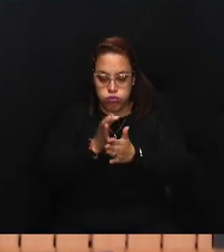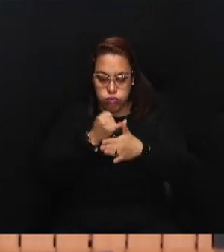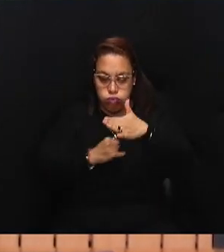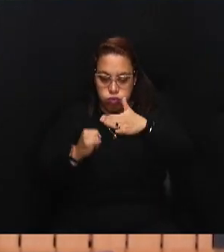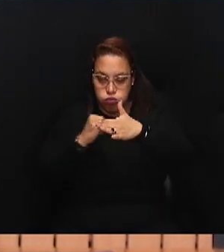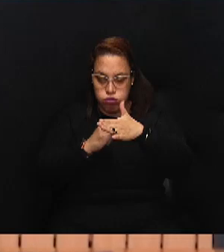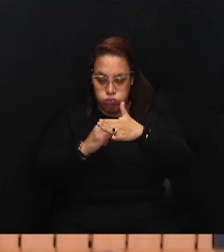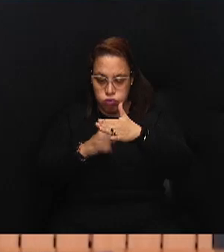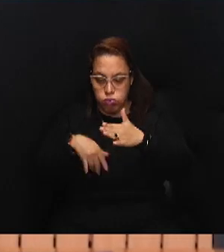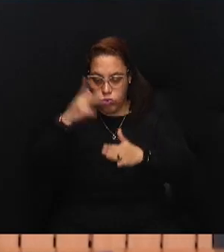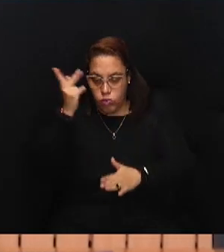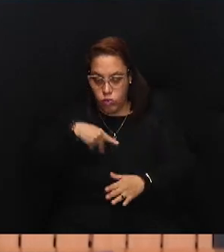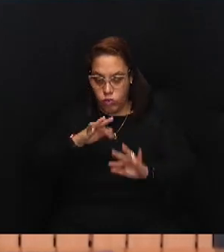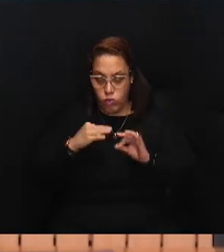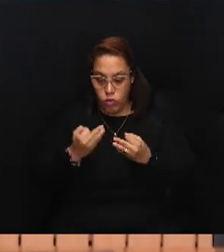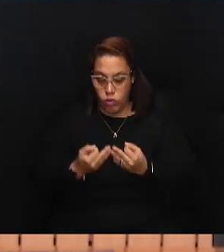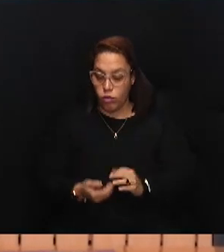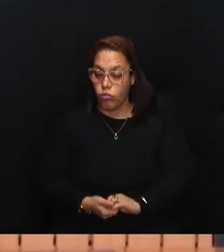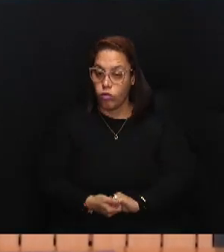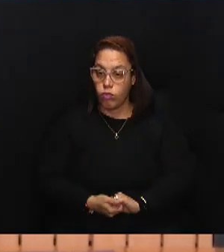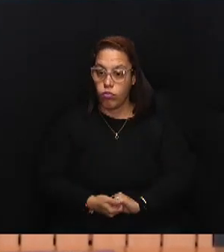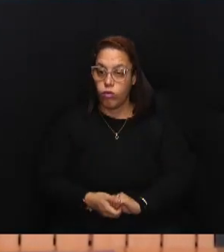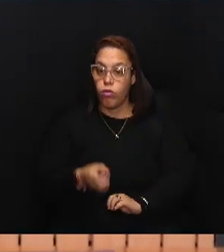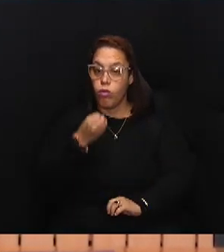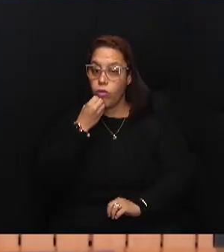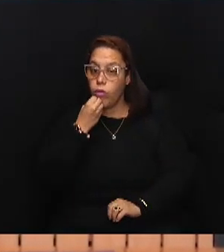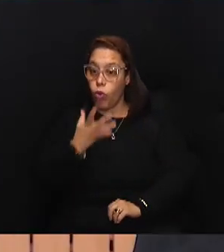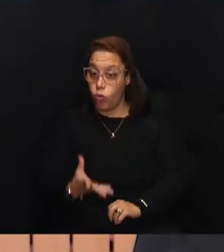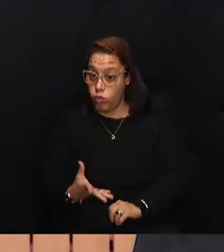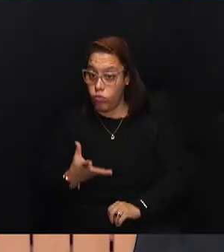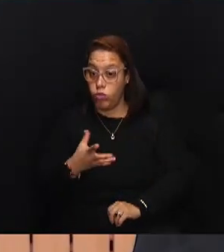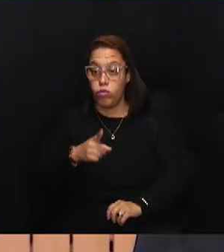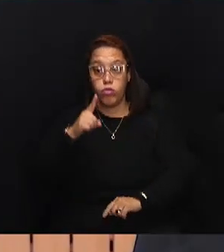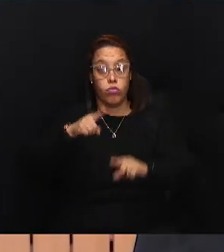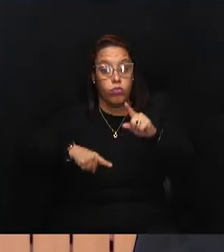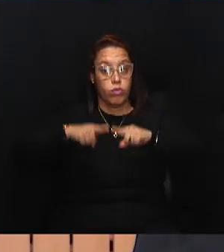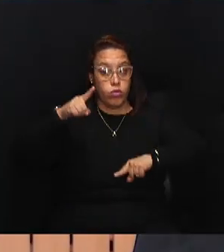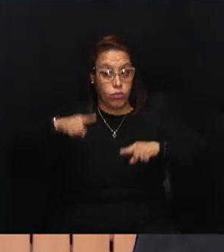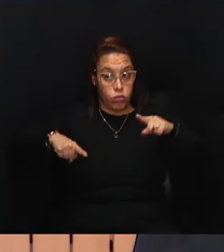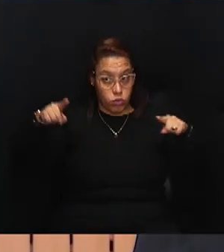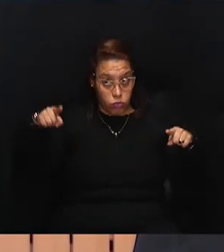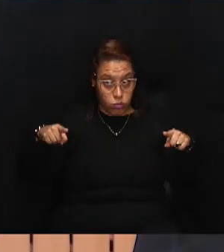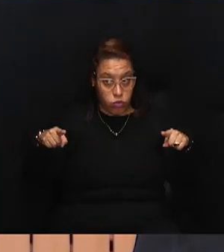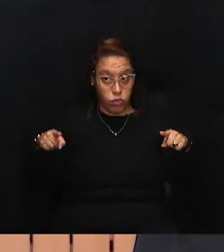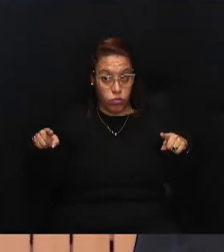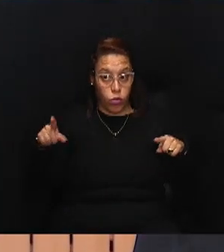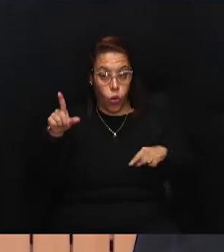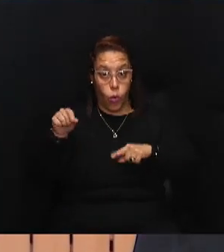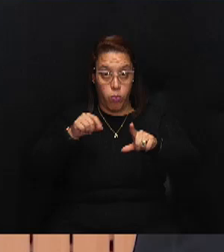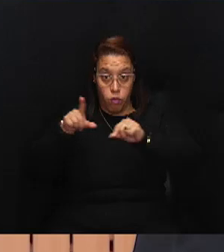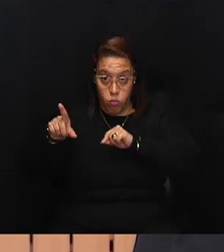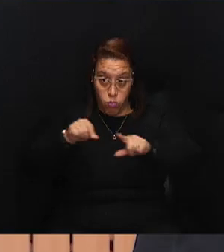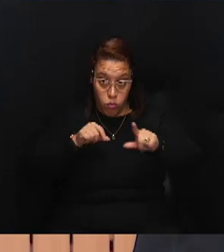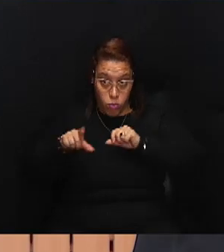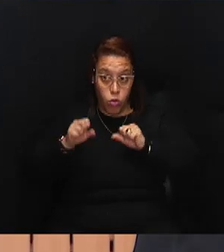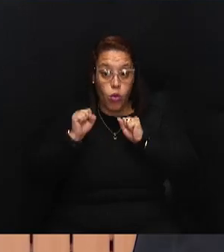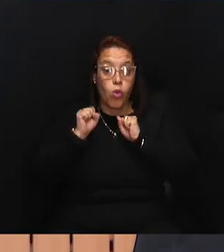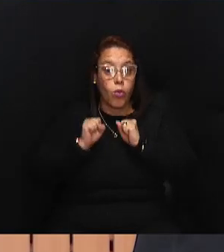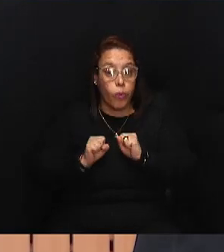instituições e aos próprios familiares? Bom, nós temos diversos mecanismos aí que essas pessoas